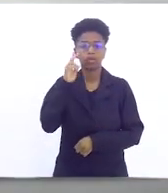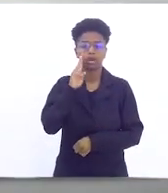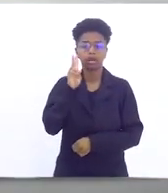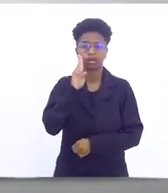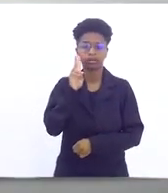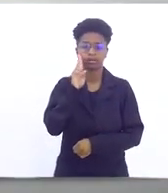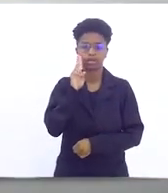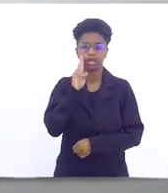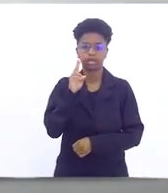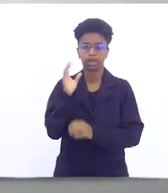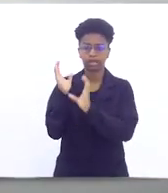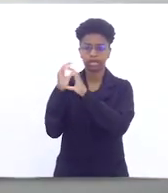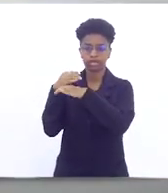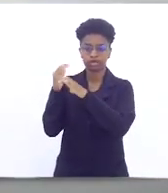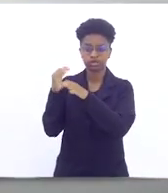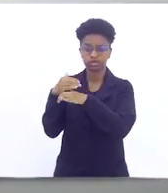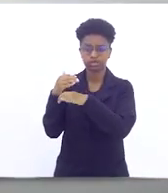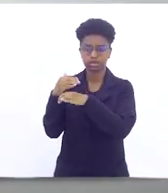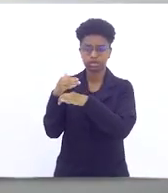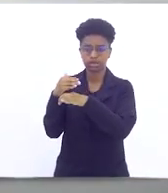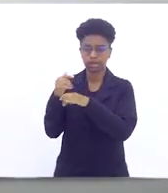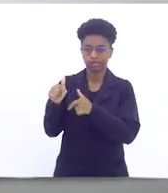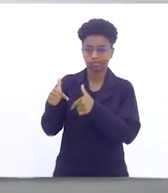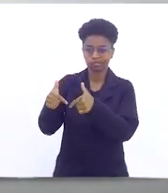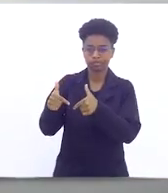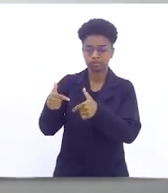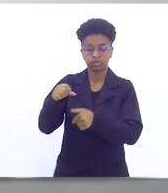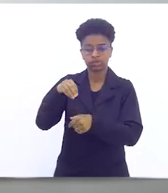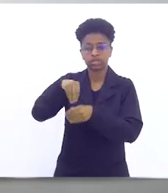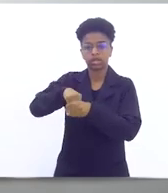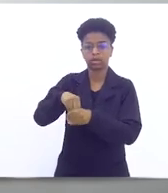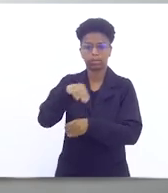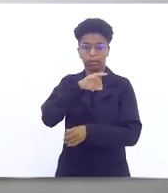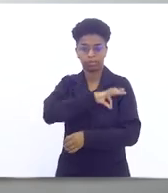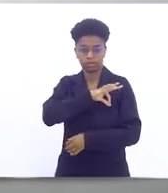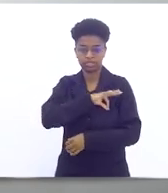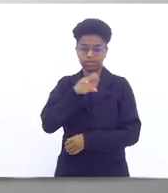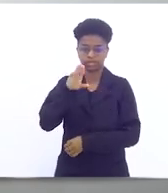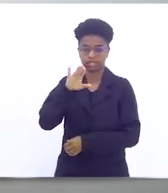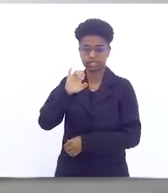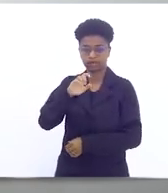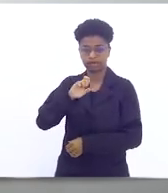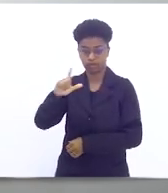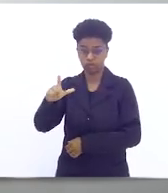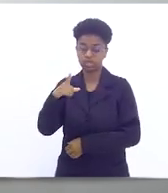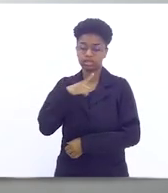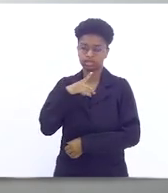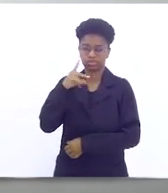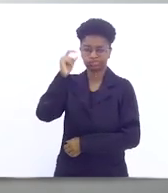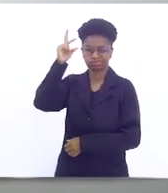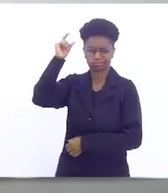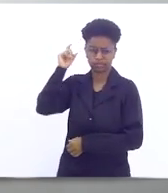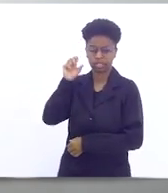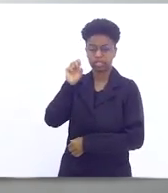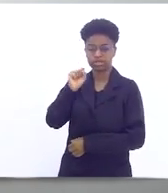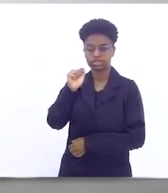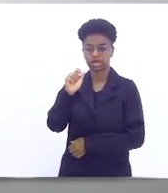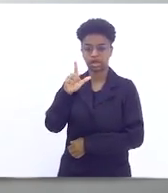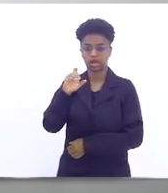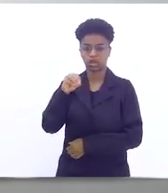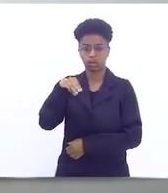dos Engenheiros que atuavam na Polícia Civil né de uma figura antiga Doutor Salomão que